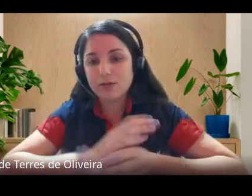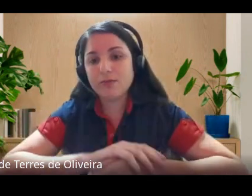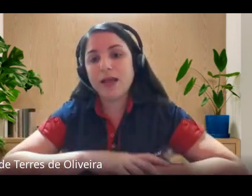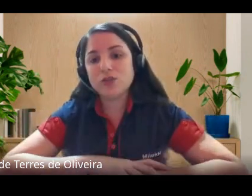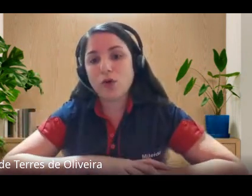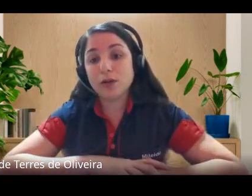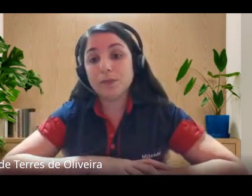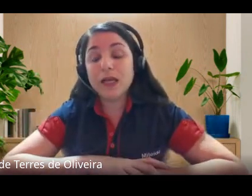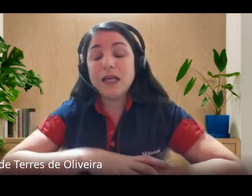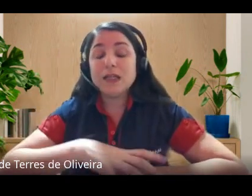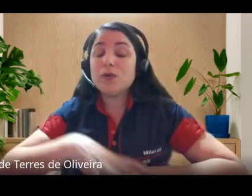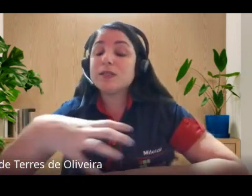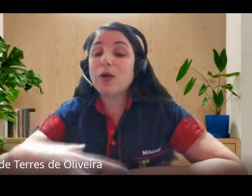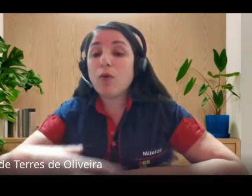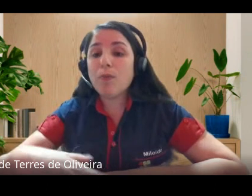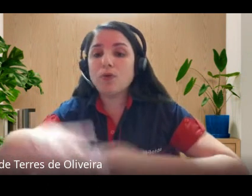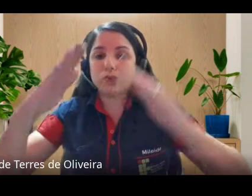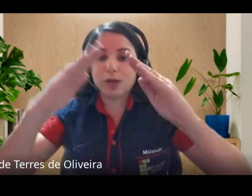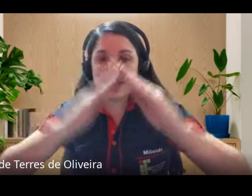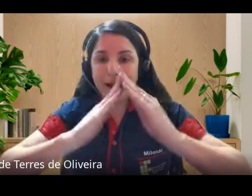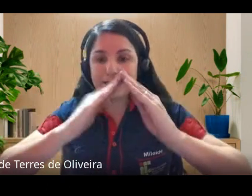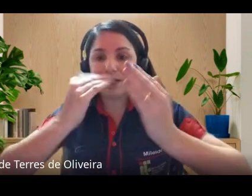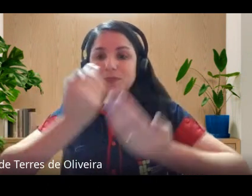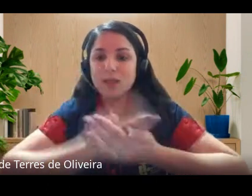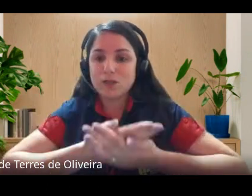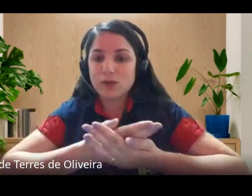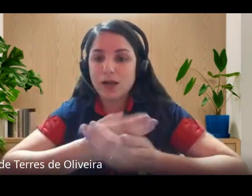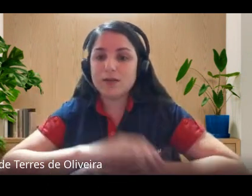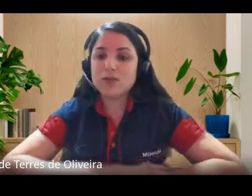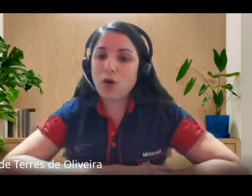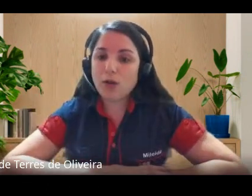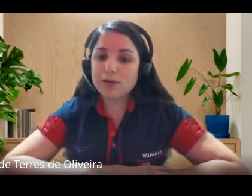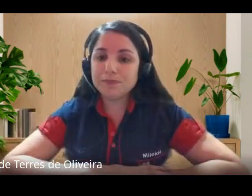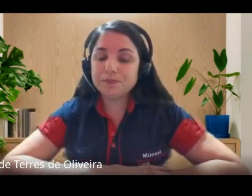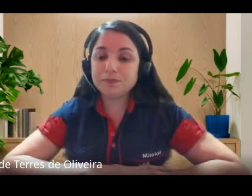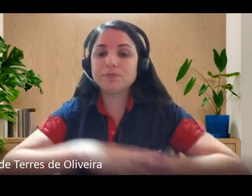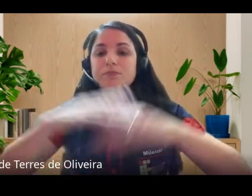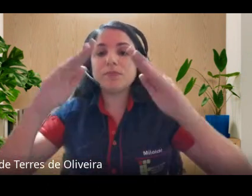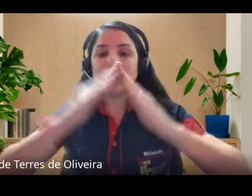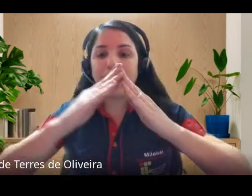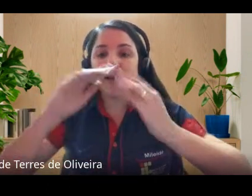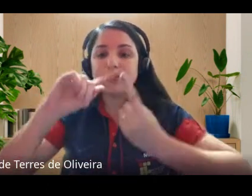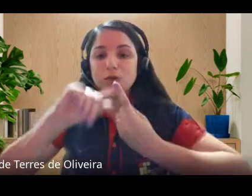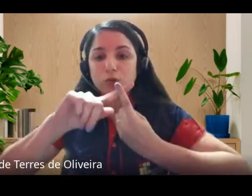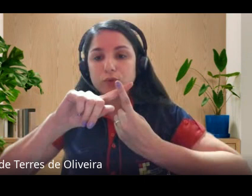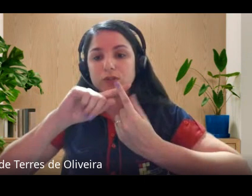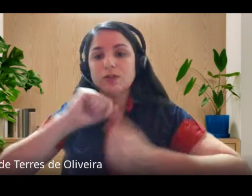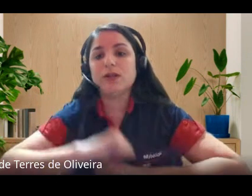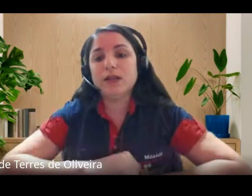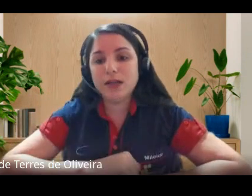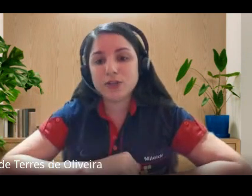estudar, é escola. Então, é um sinal composto. Casa, estudar, escola. Casa,